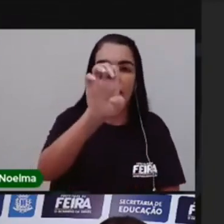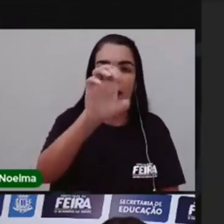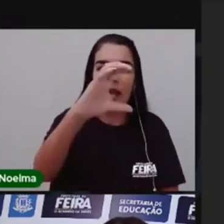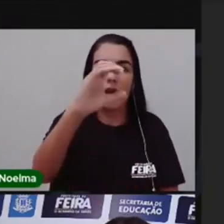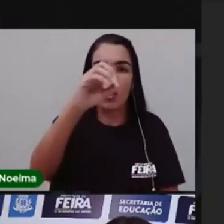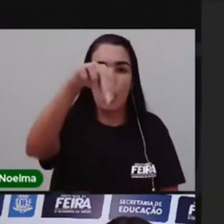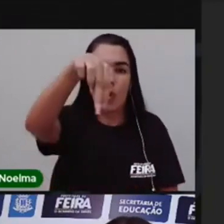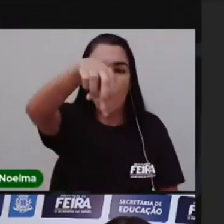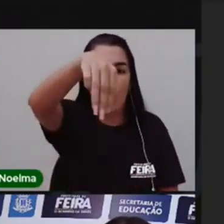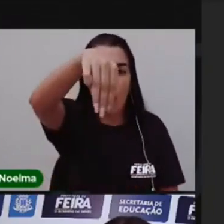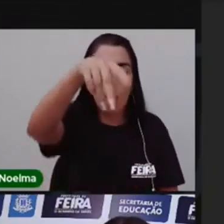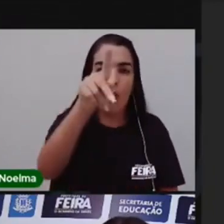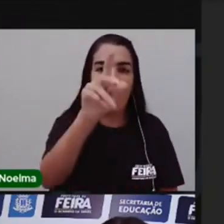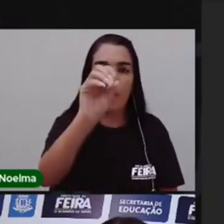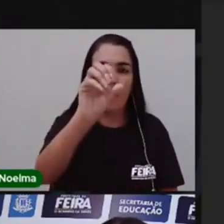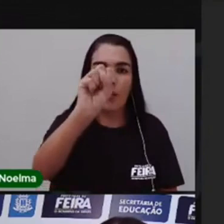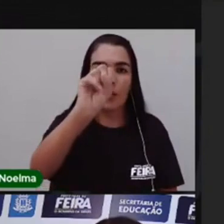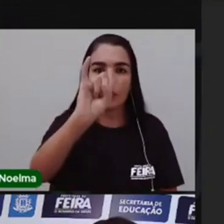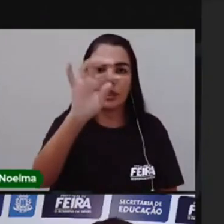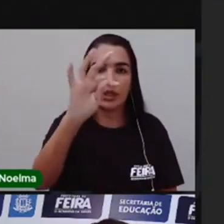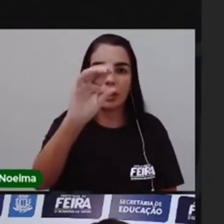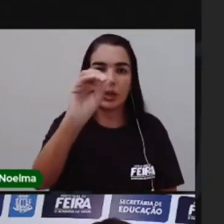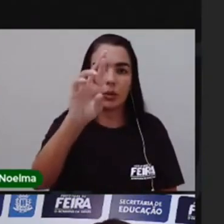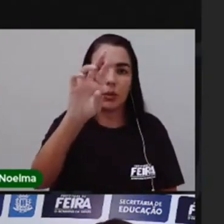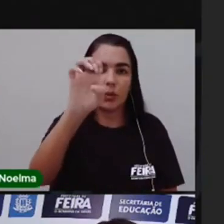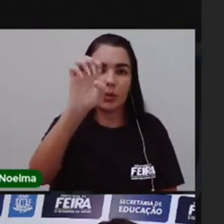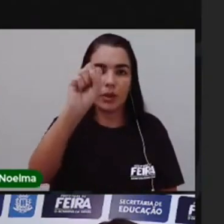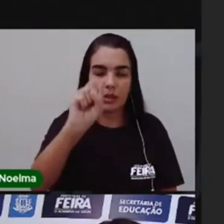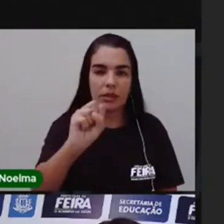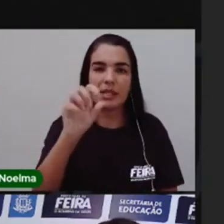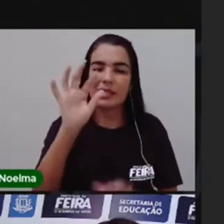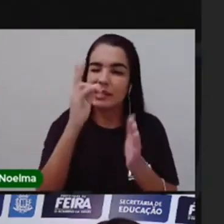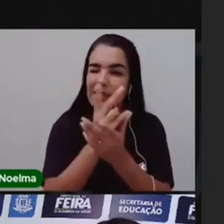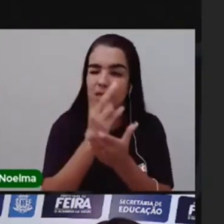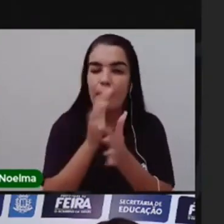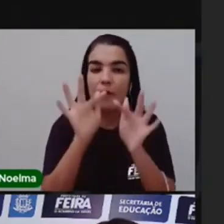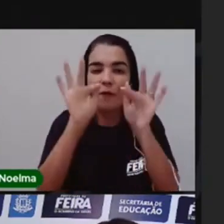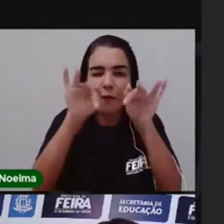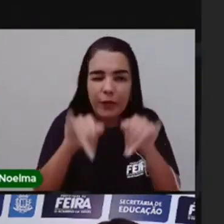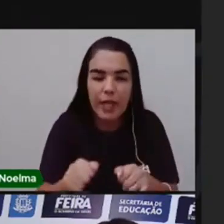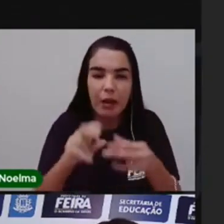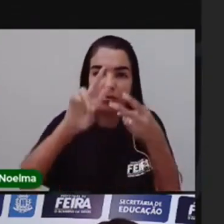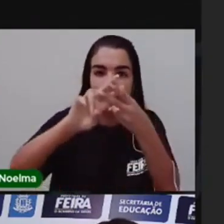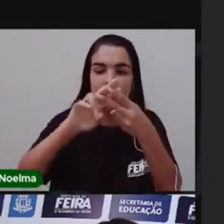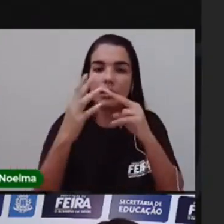Geralmente eles vão estar no final da cadeia alimentar, tá?